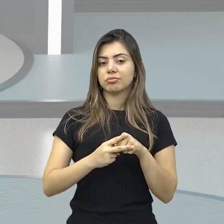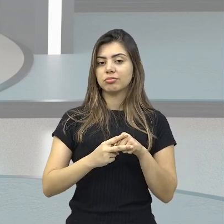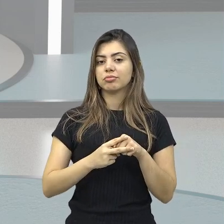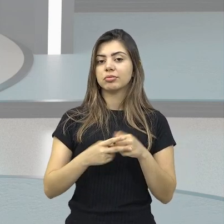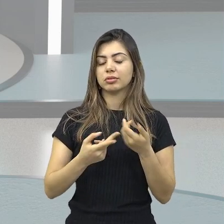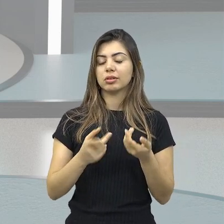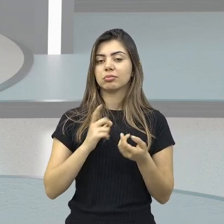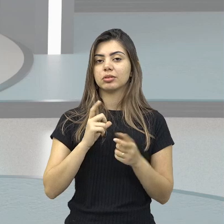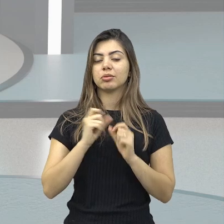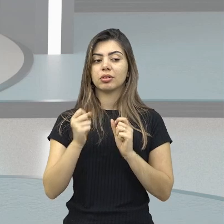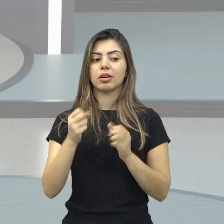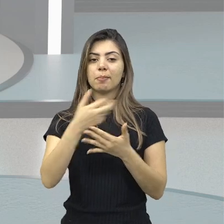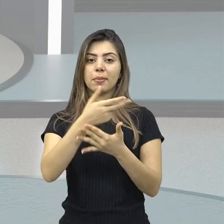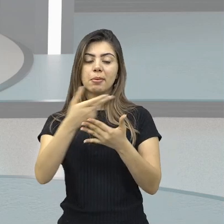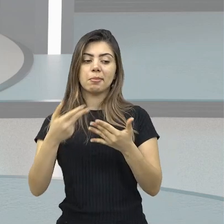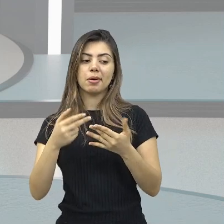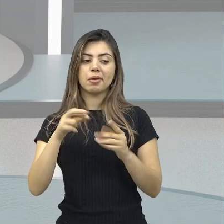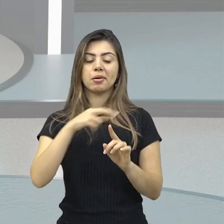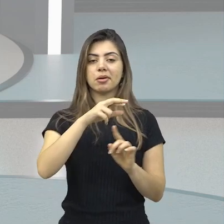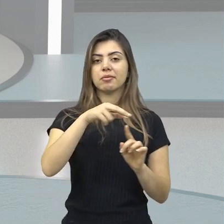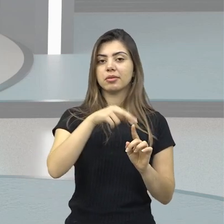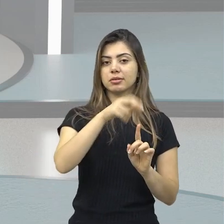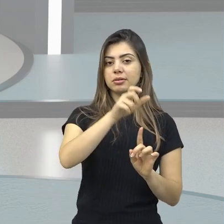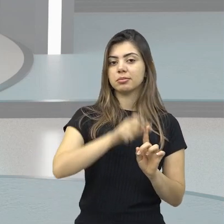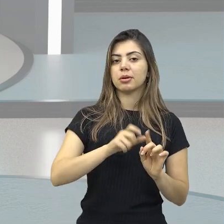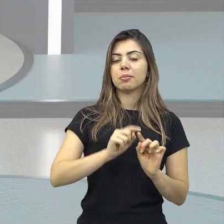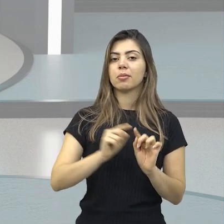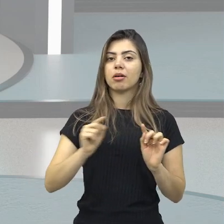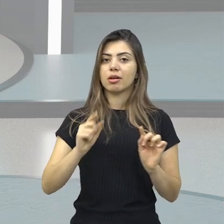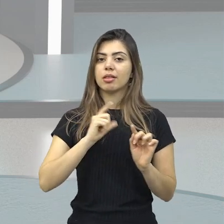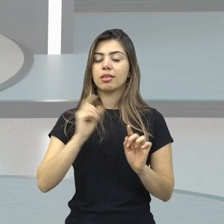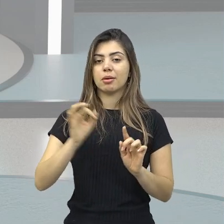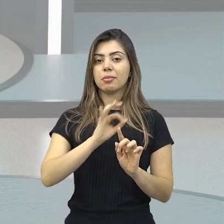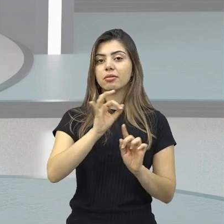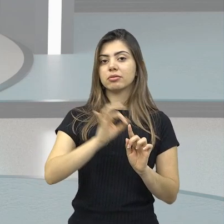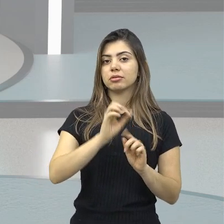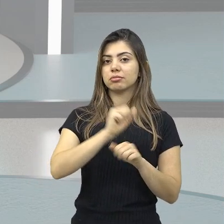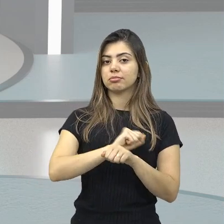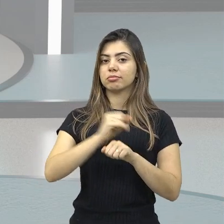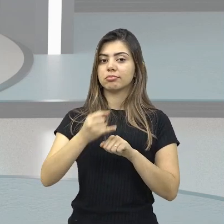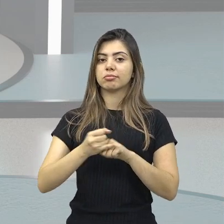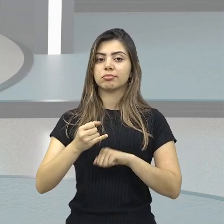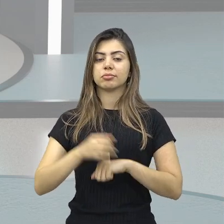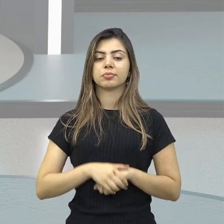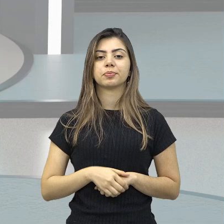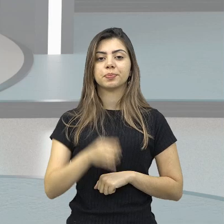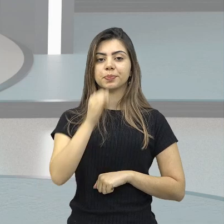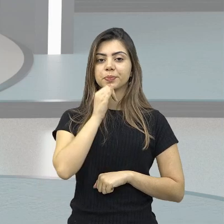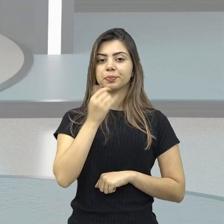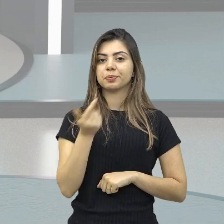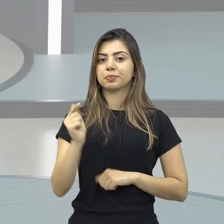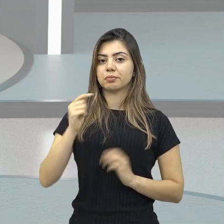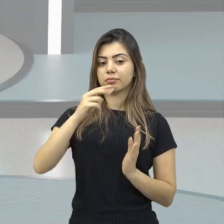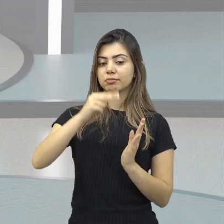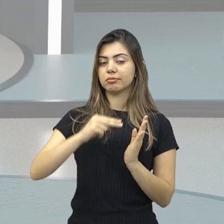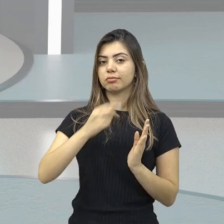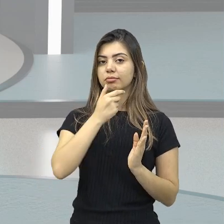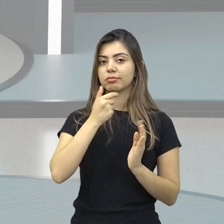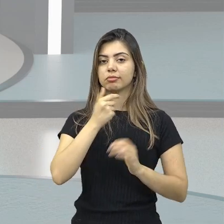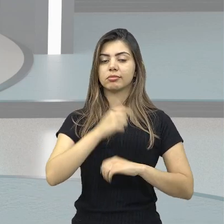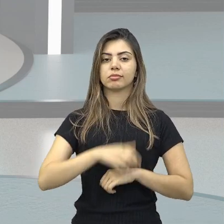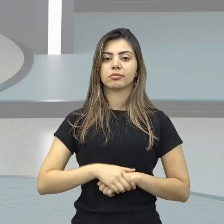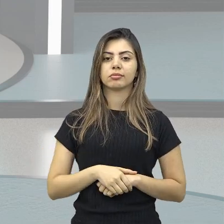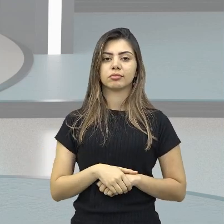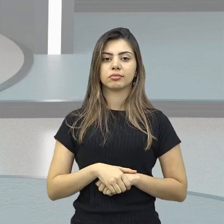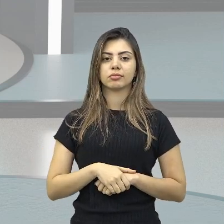ao sujeito, né? Mas, de qualquer forma, ali ele está na função de adjetivo. Olha o exemplo. The whale is a heavy animal.